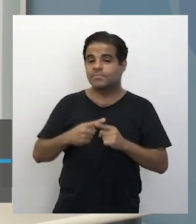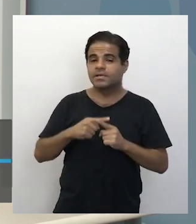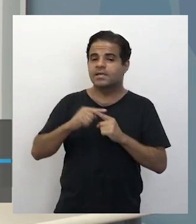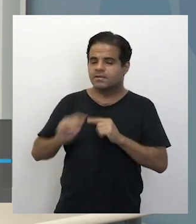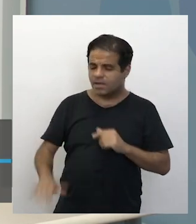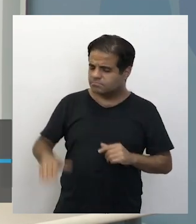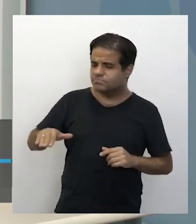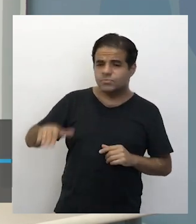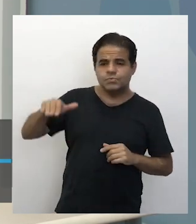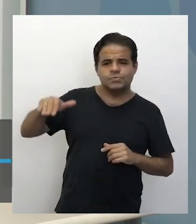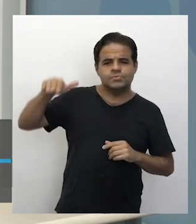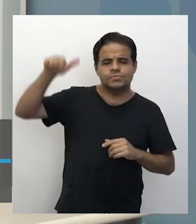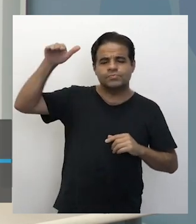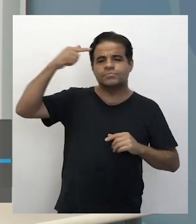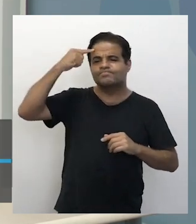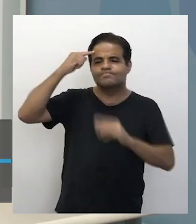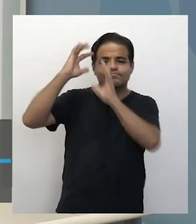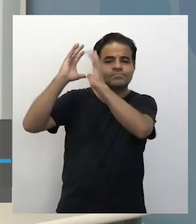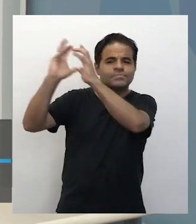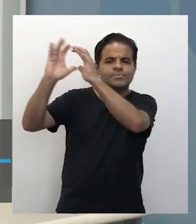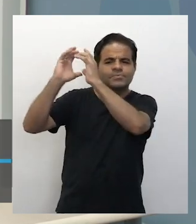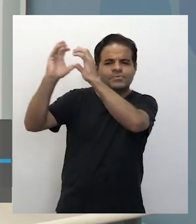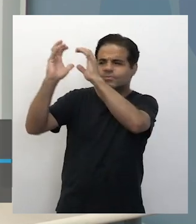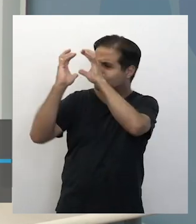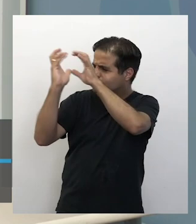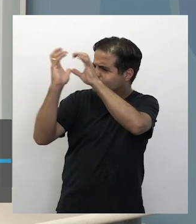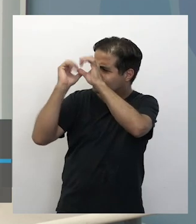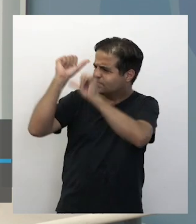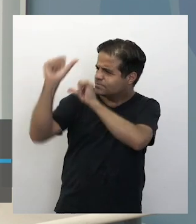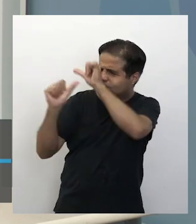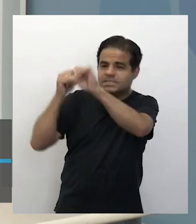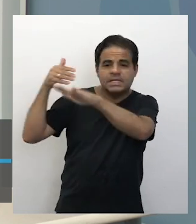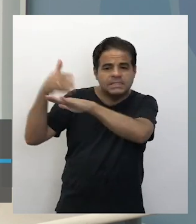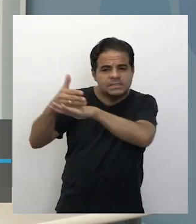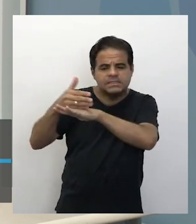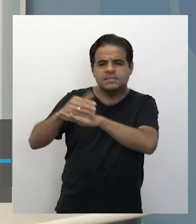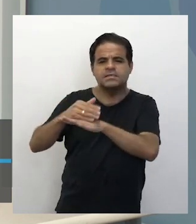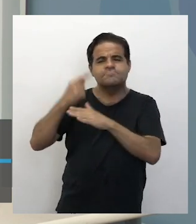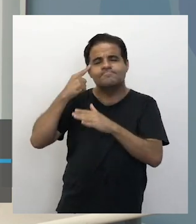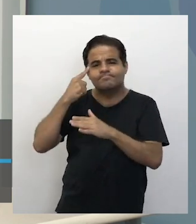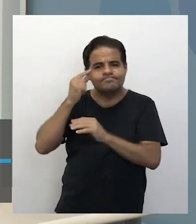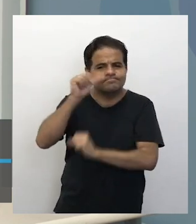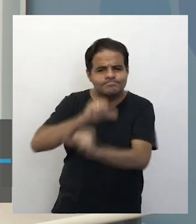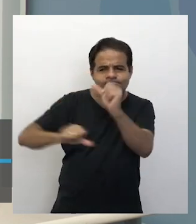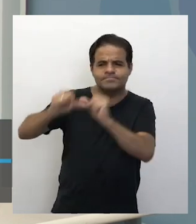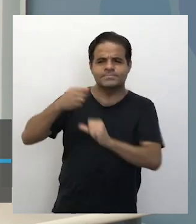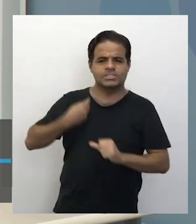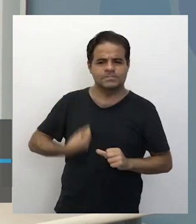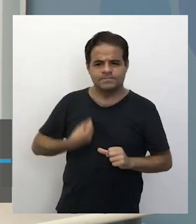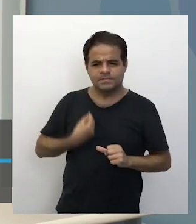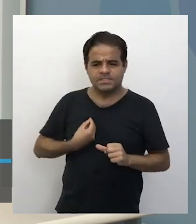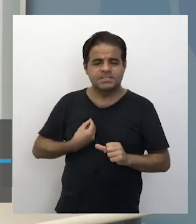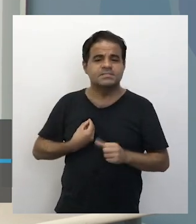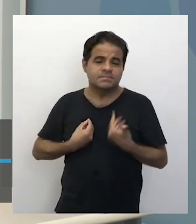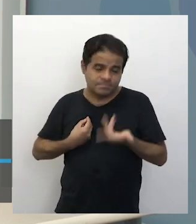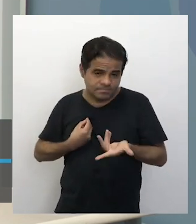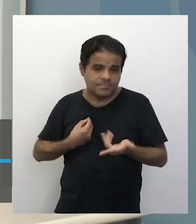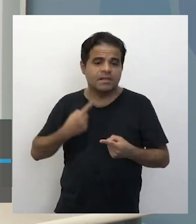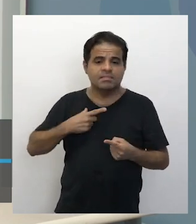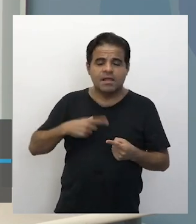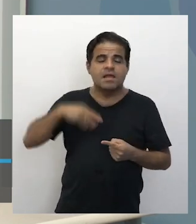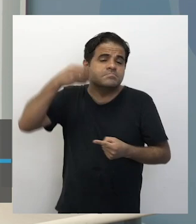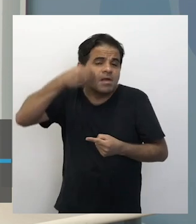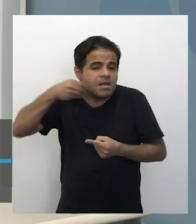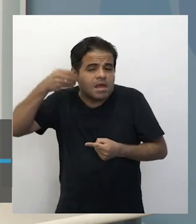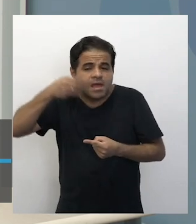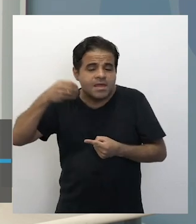vai crescendo, o nosso processo ele vai entrando num enquadramento de vida, né? Porque a gente vai tendo algumas